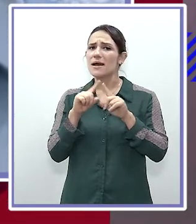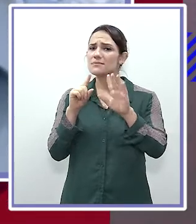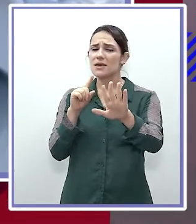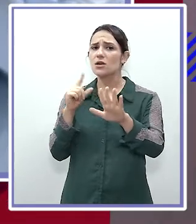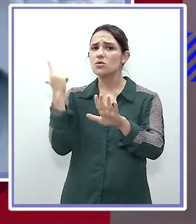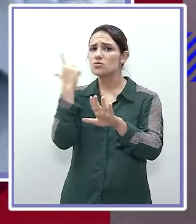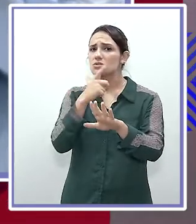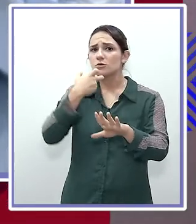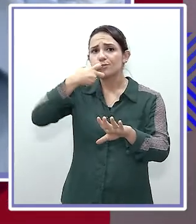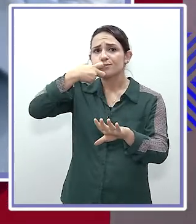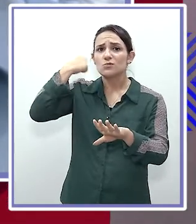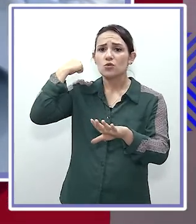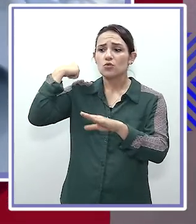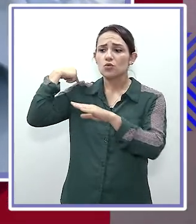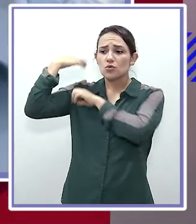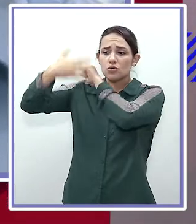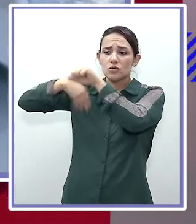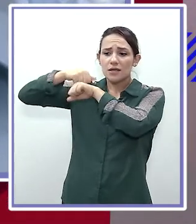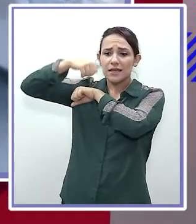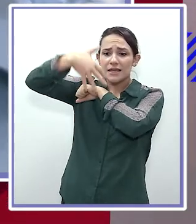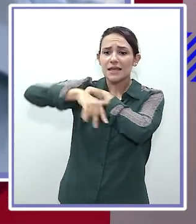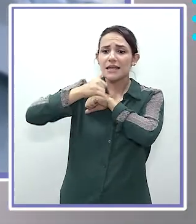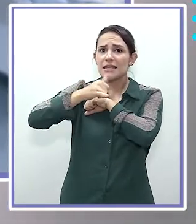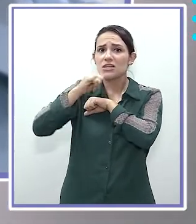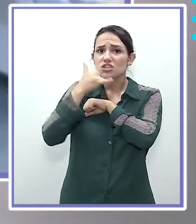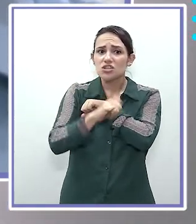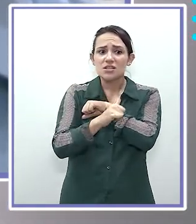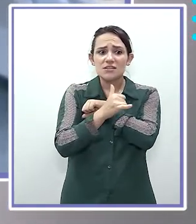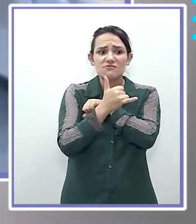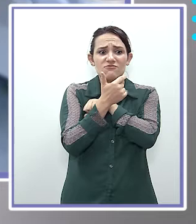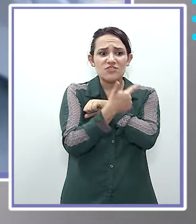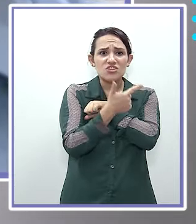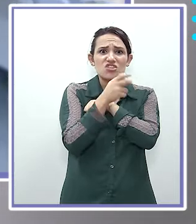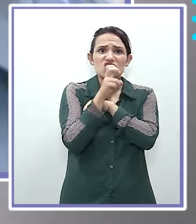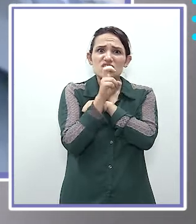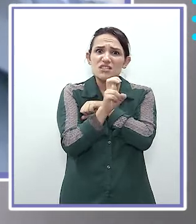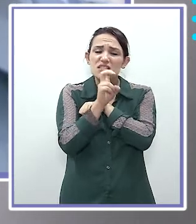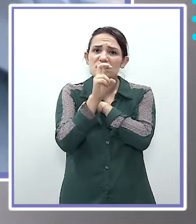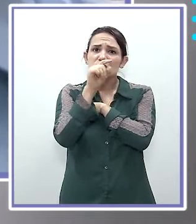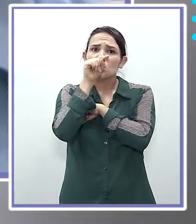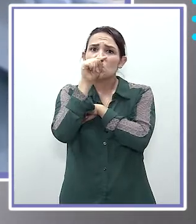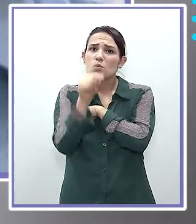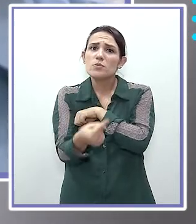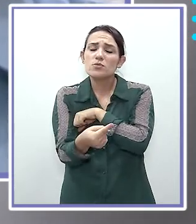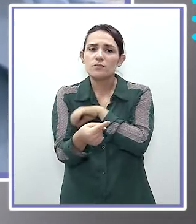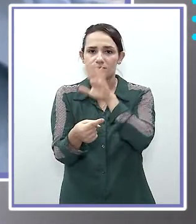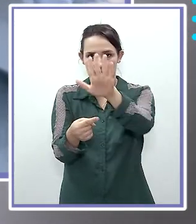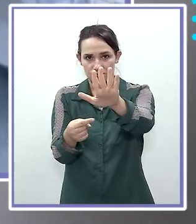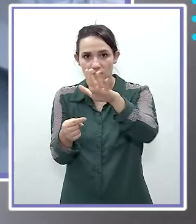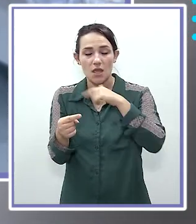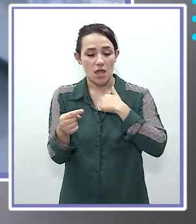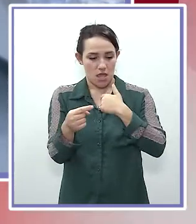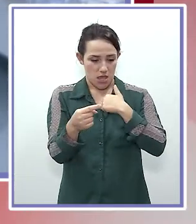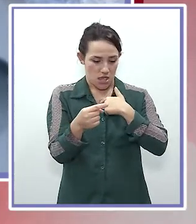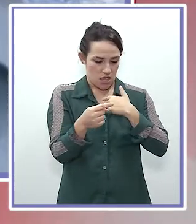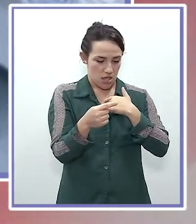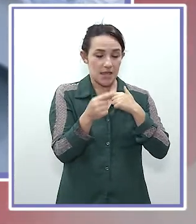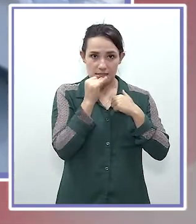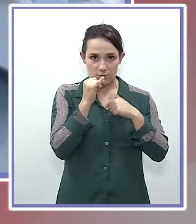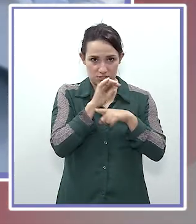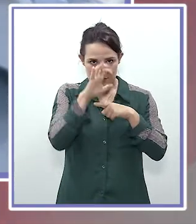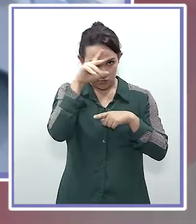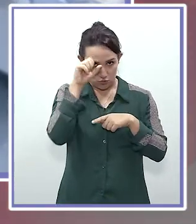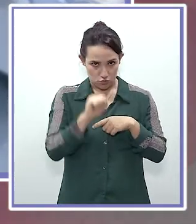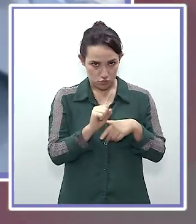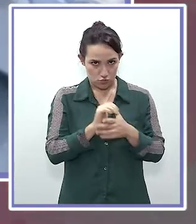25.458 gigawatt-hora. Olha só a diferença, nós geramos 19.000 giga a mais do que nós consumimos